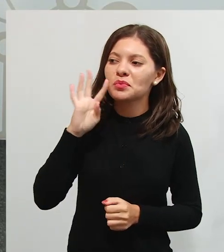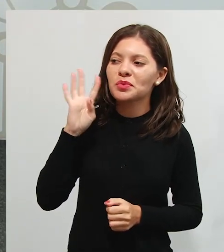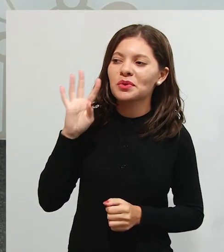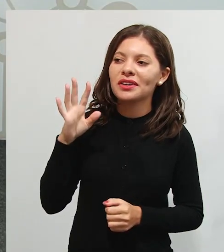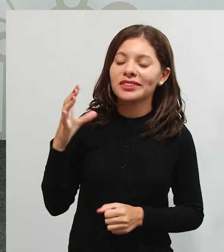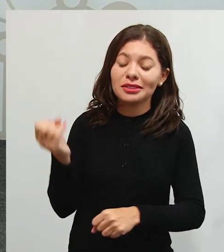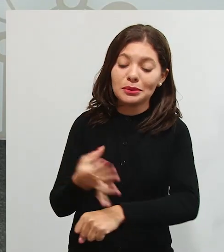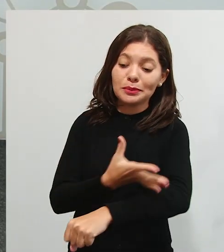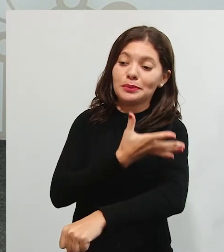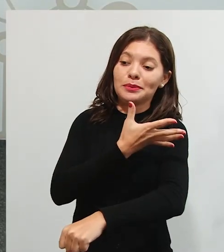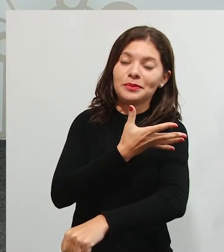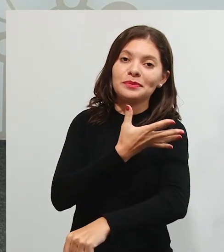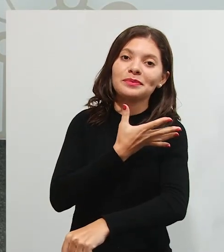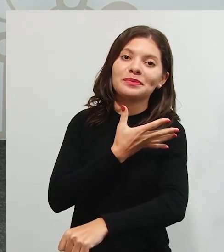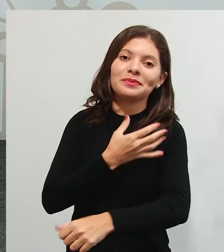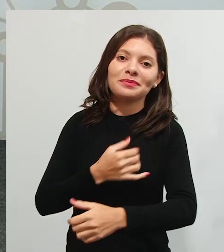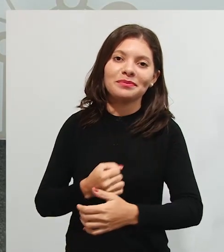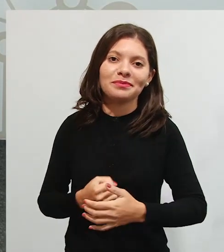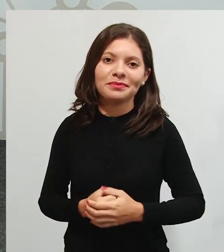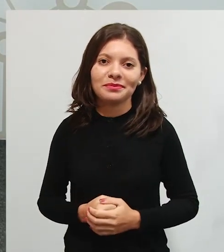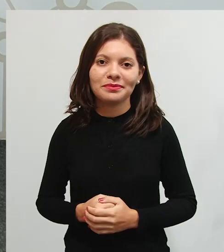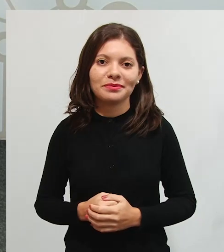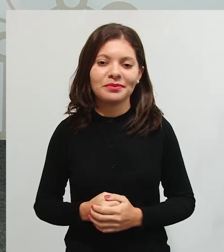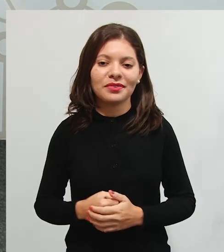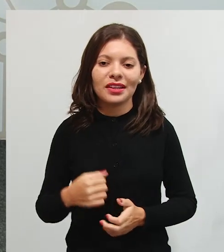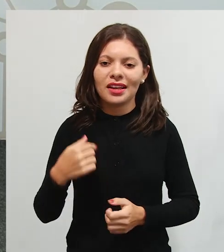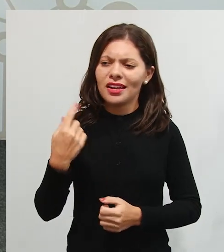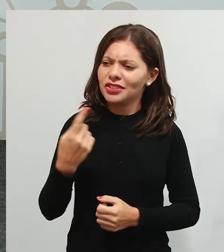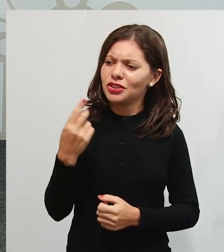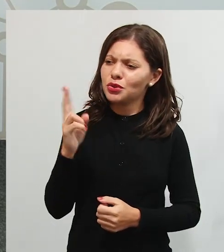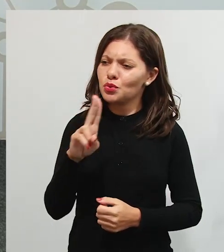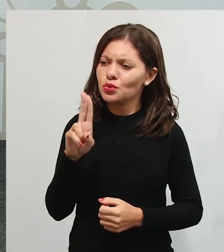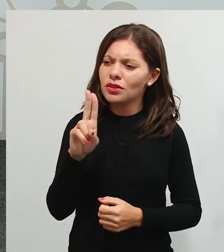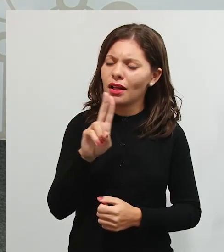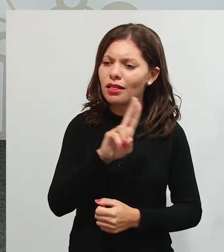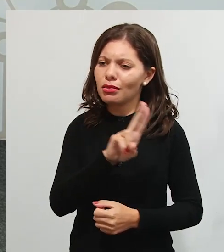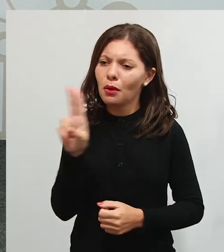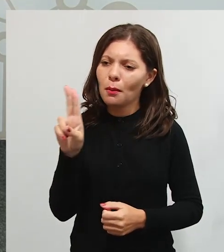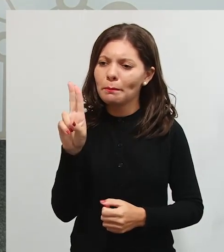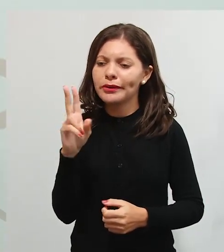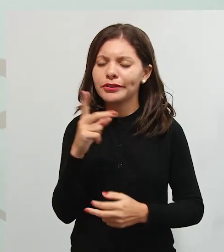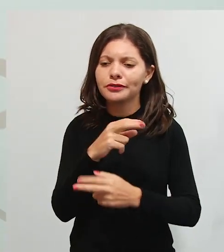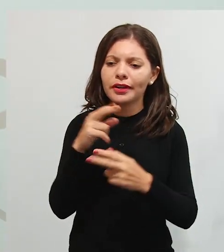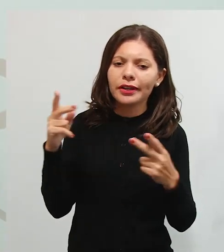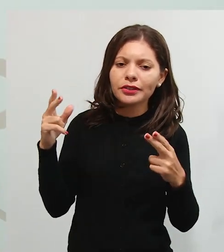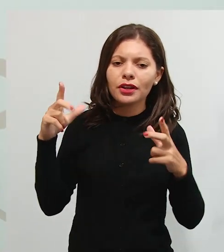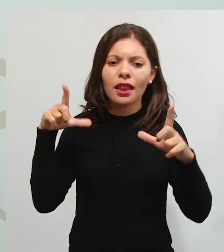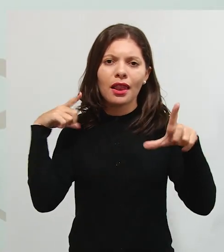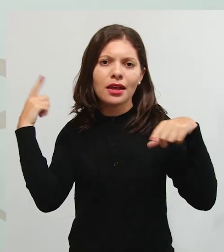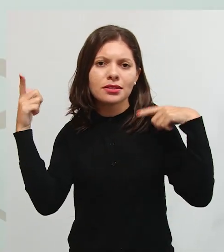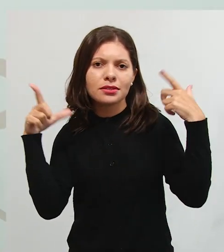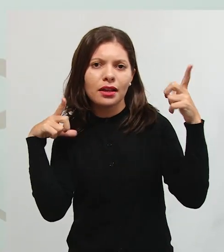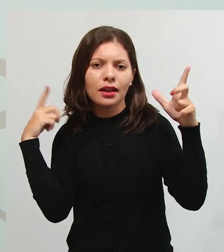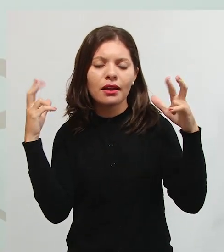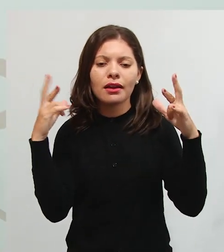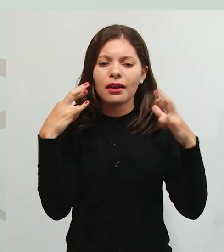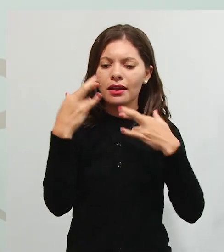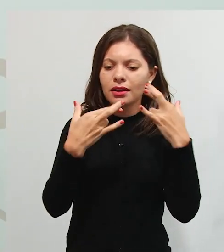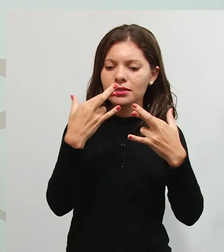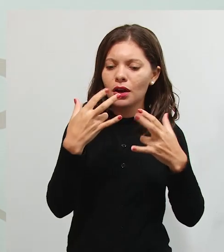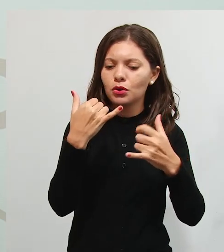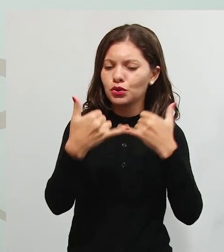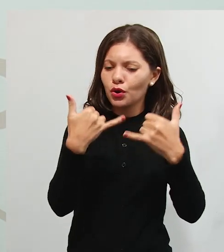Fantástico. Aí a gente fica encantado com essas coisas, não é? A gente usa diferentes termos: lazer, recreação,